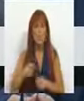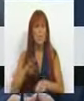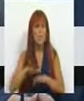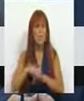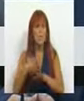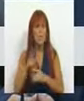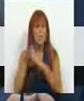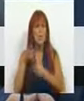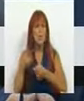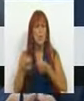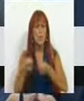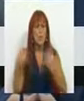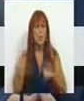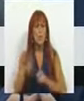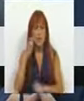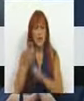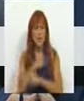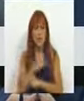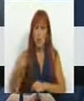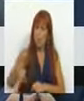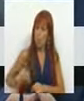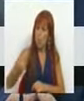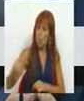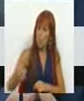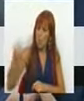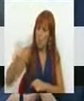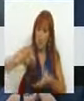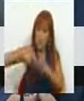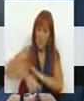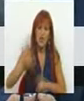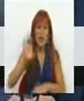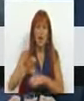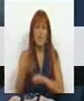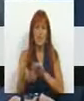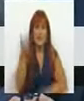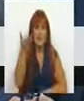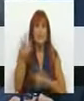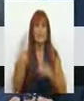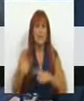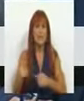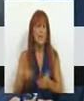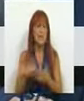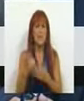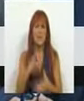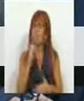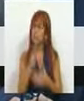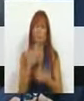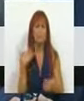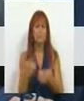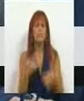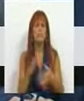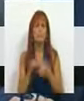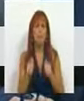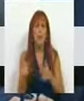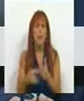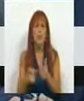um reforço do modelo de governação, inspeções regulares e aprofundadas e uma capitalização que tem sido sempre adequada às